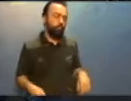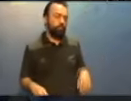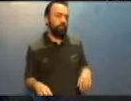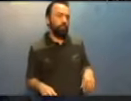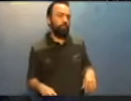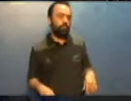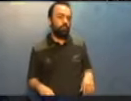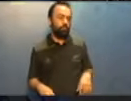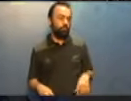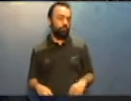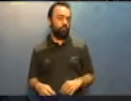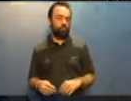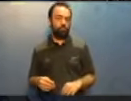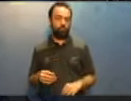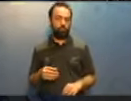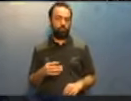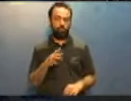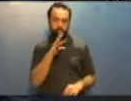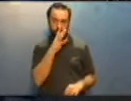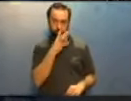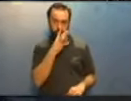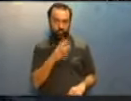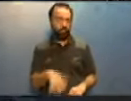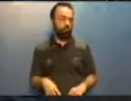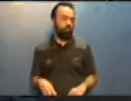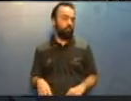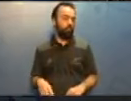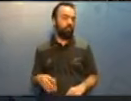fintar, que ele tem que driblar algum jogador que está ali na frente dele.